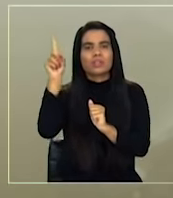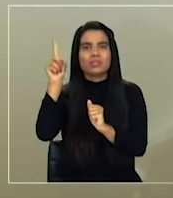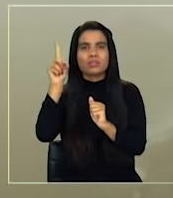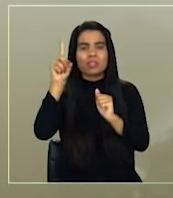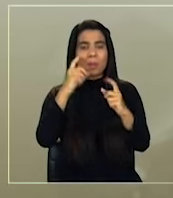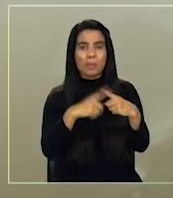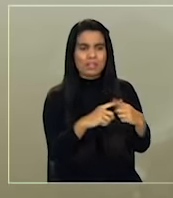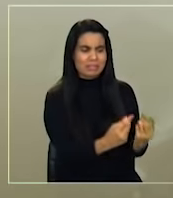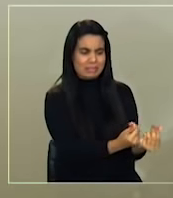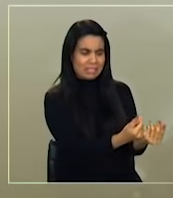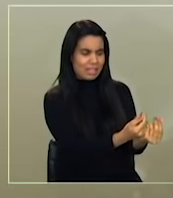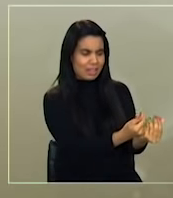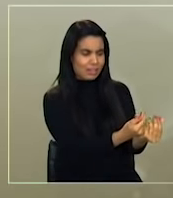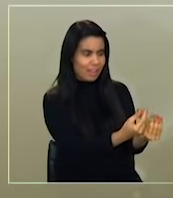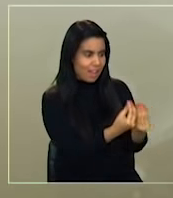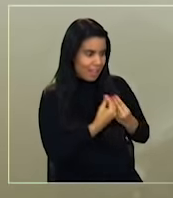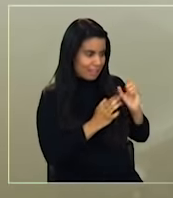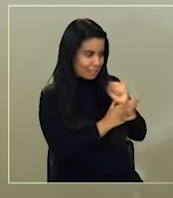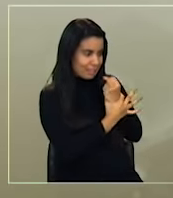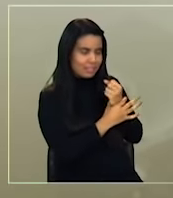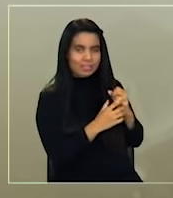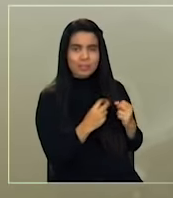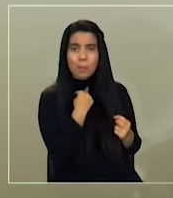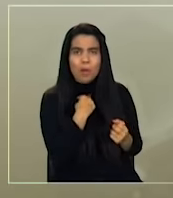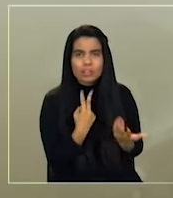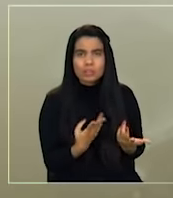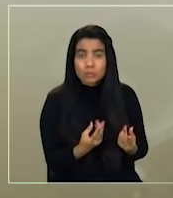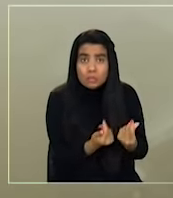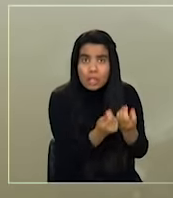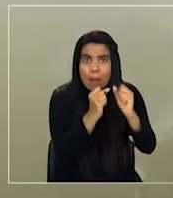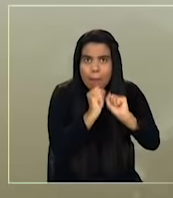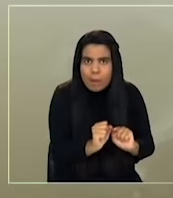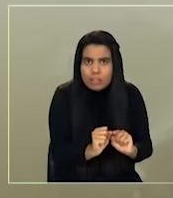O dinheiro pode te colocar lá no hospital,